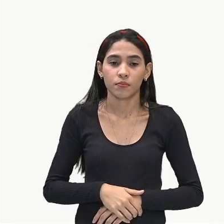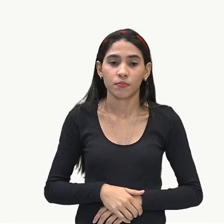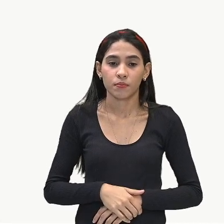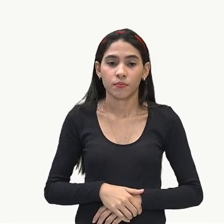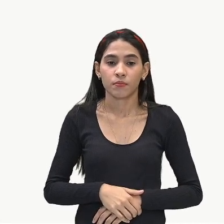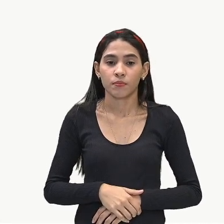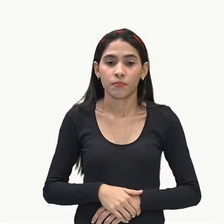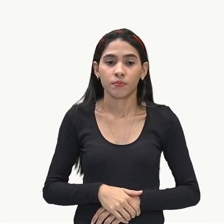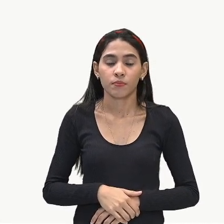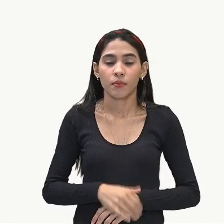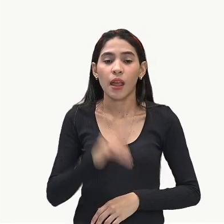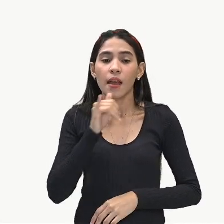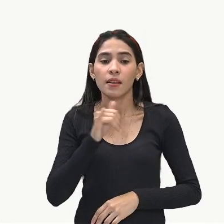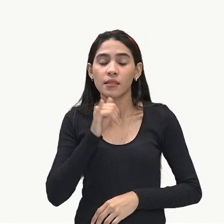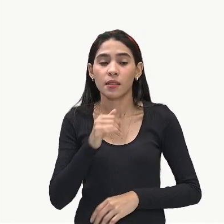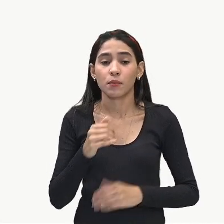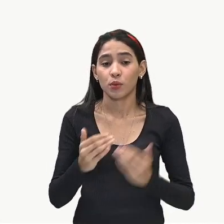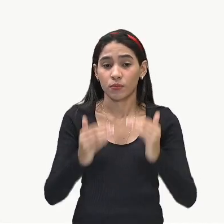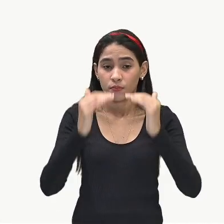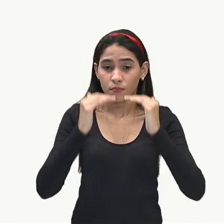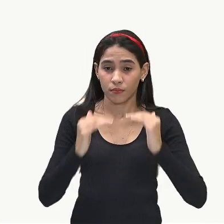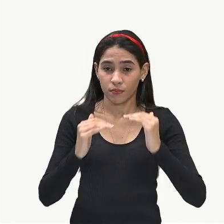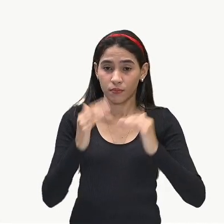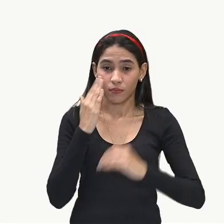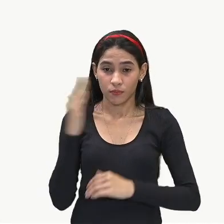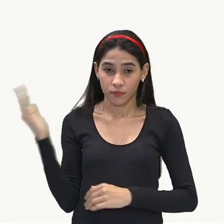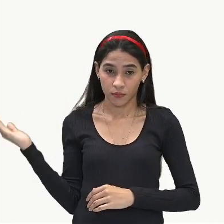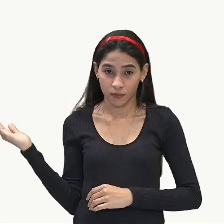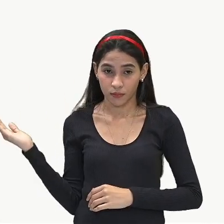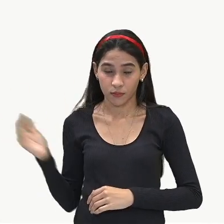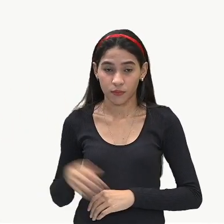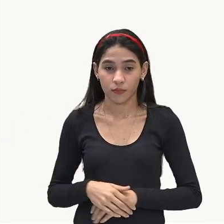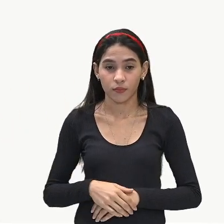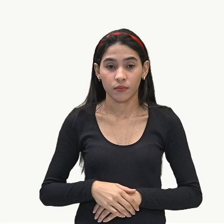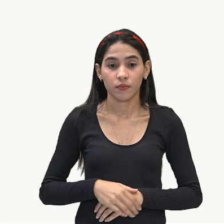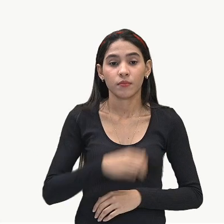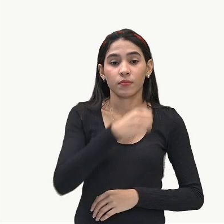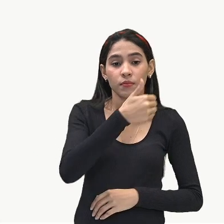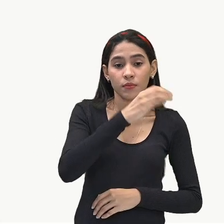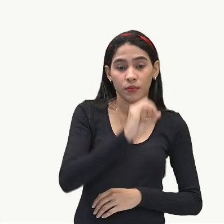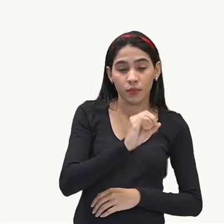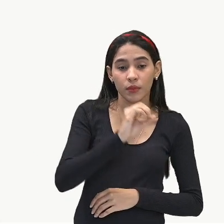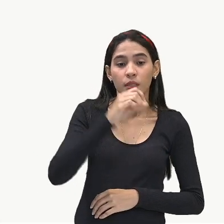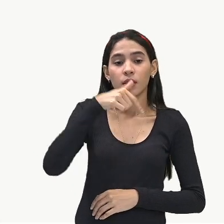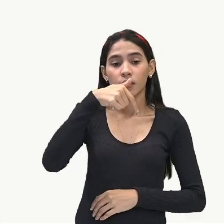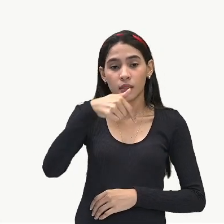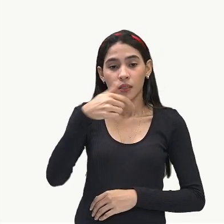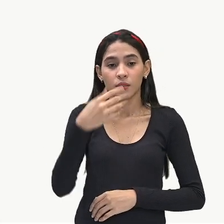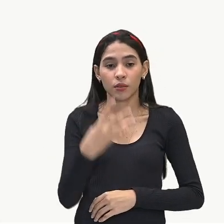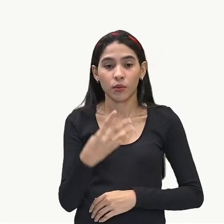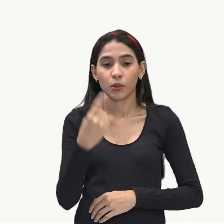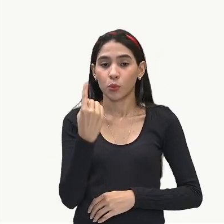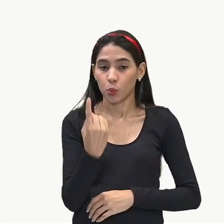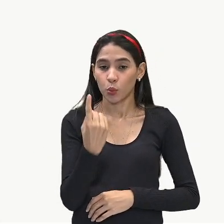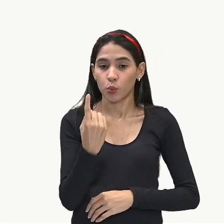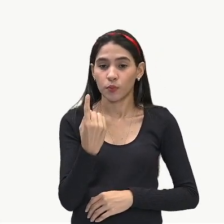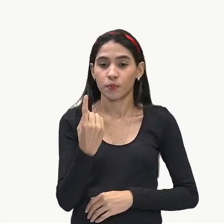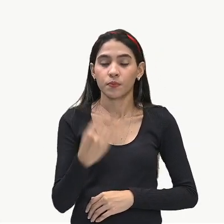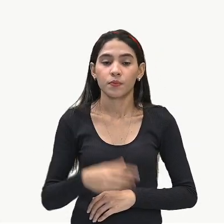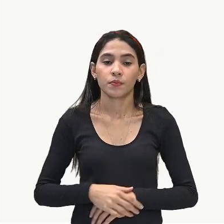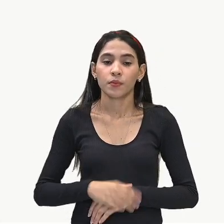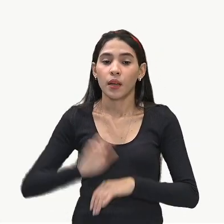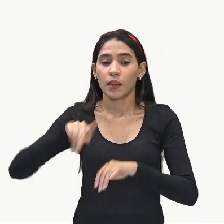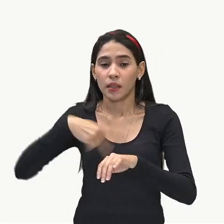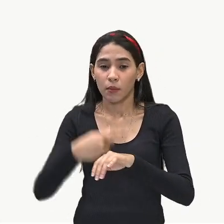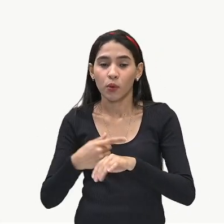Ok? Então, é o que nós temos aqui nesse caso. Então, veja que nós temos 10, depois 7, 4, né? E vai decrescendo